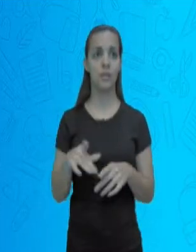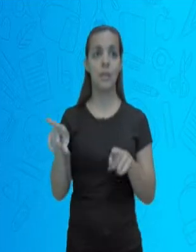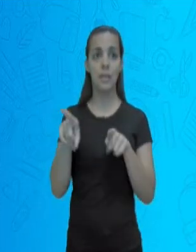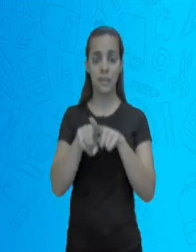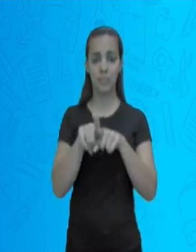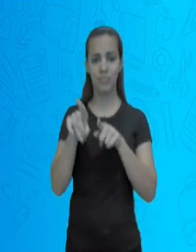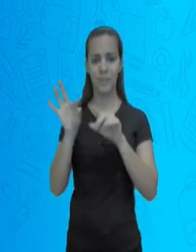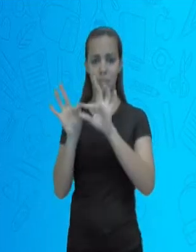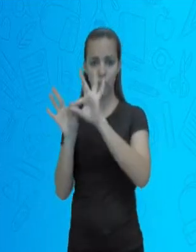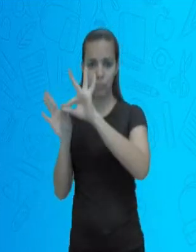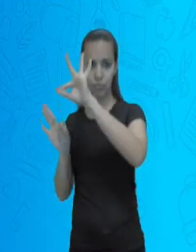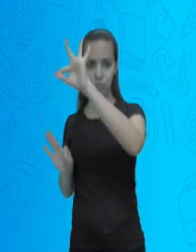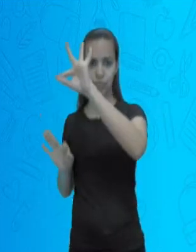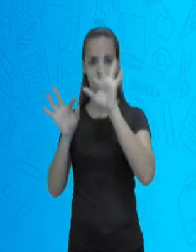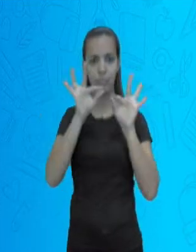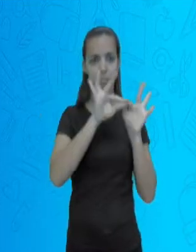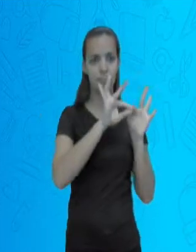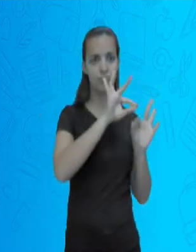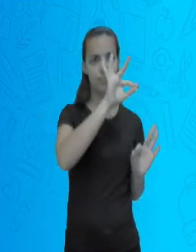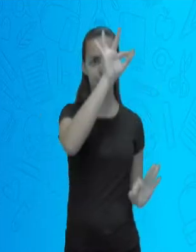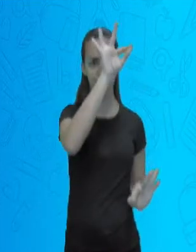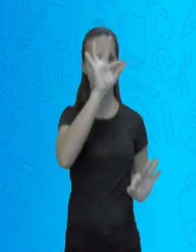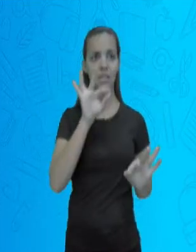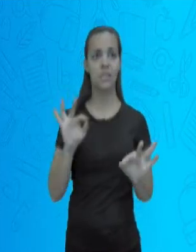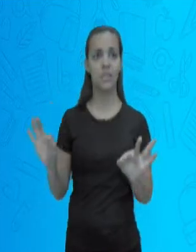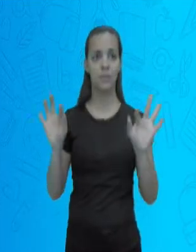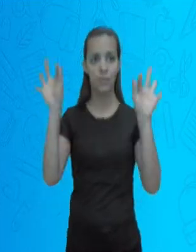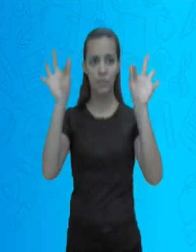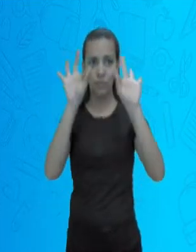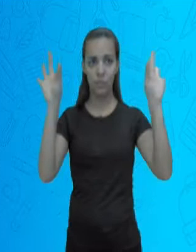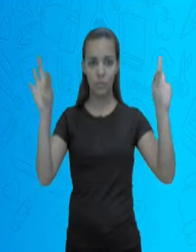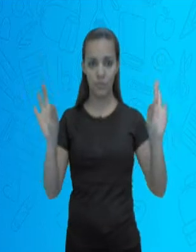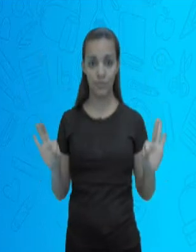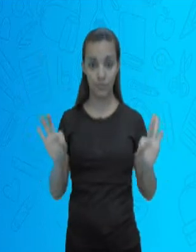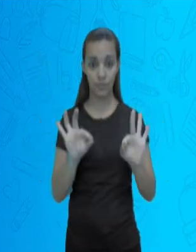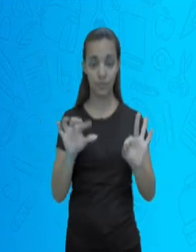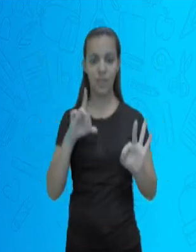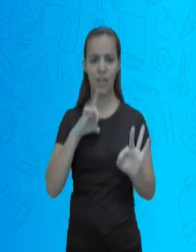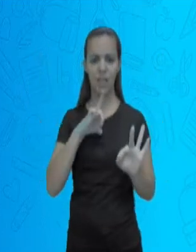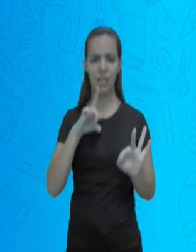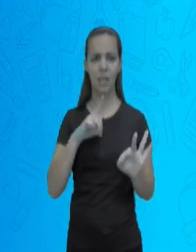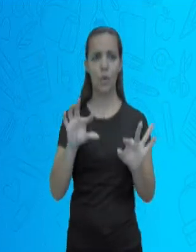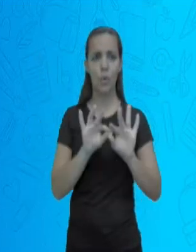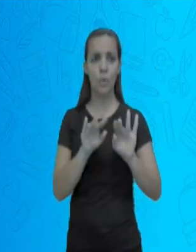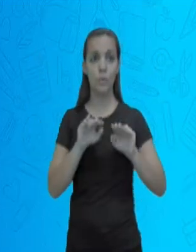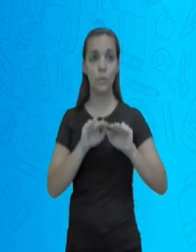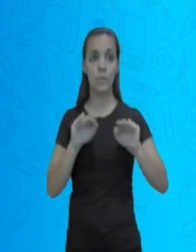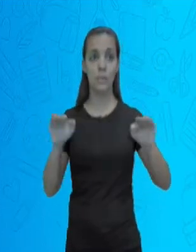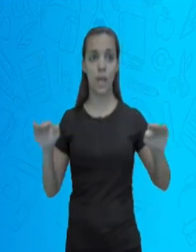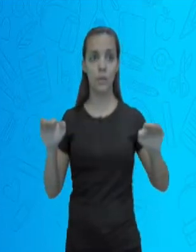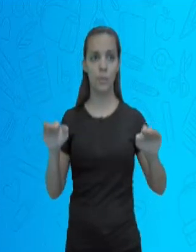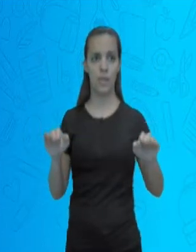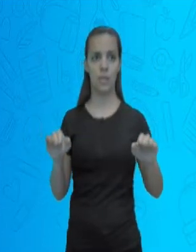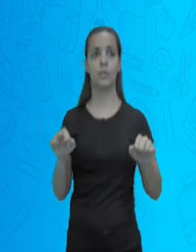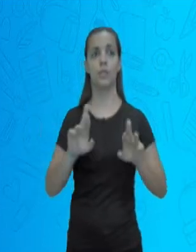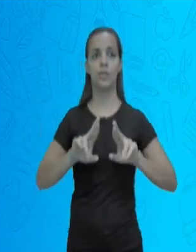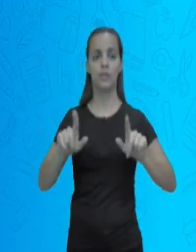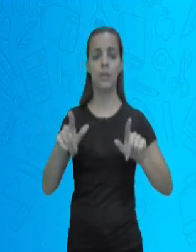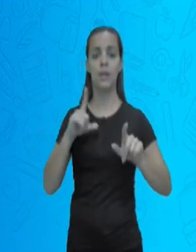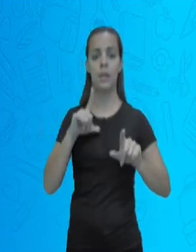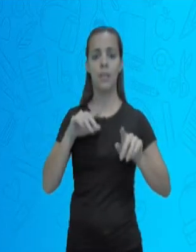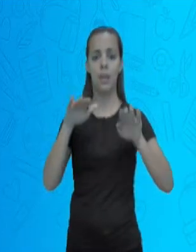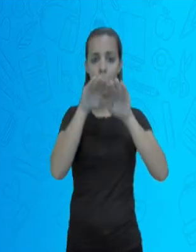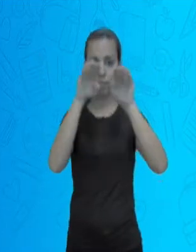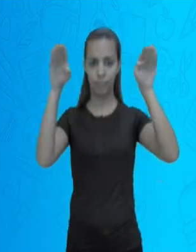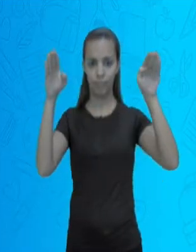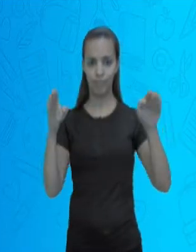as linhas que contornam, ó, cada linha dessa aqui representa um segmento de reta. E o campo, a superfície do campo,